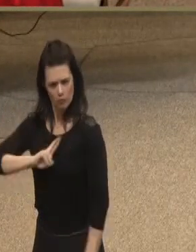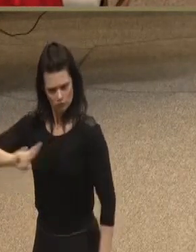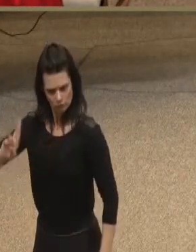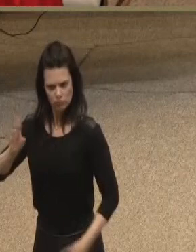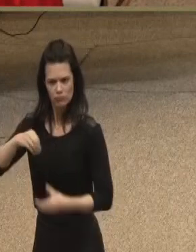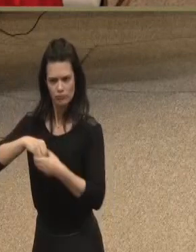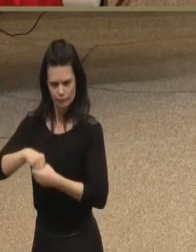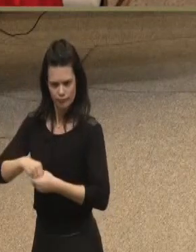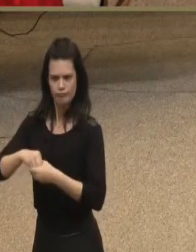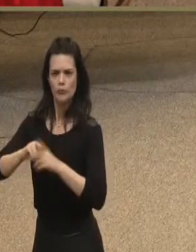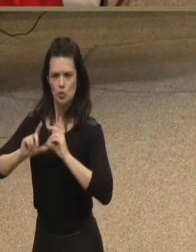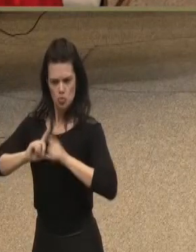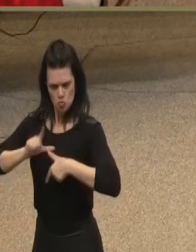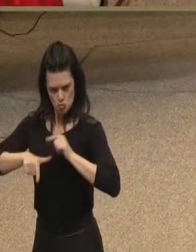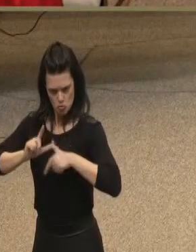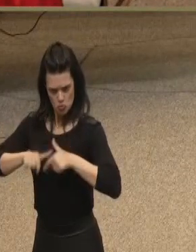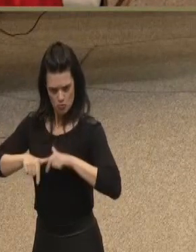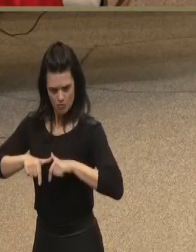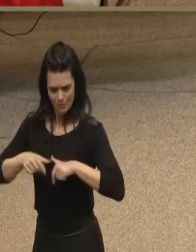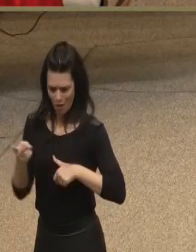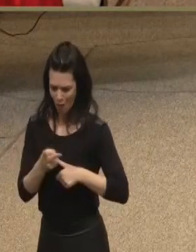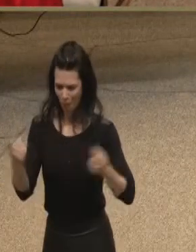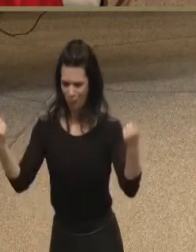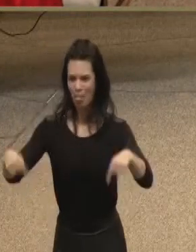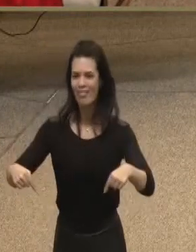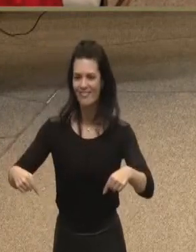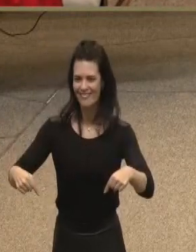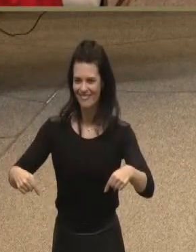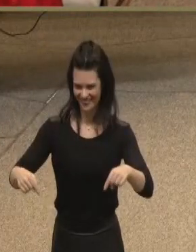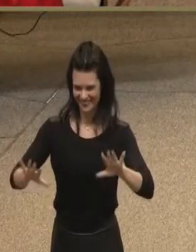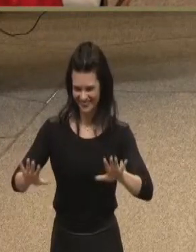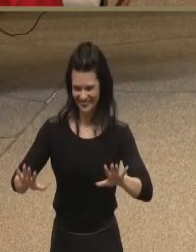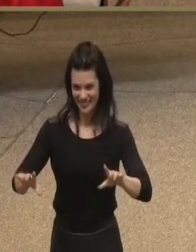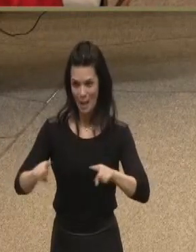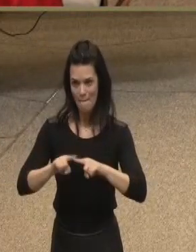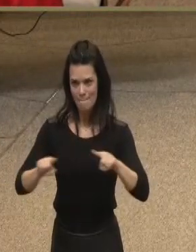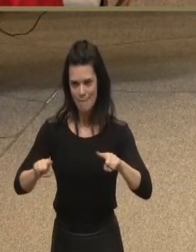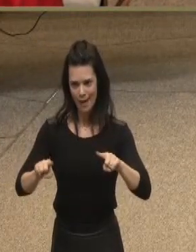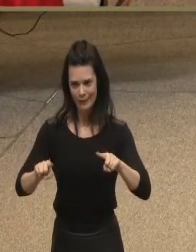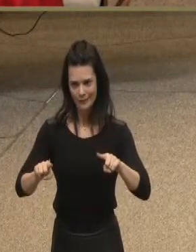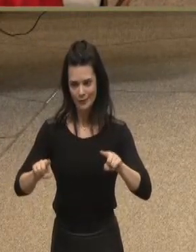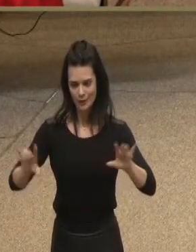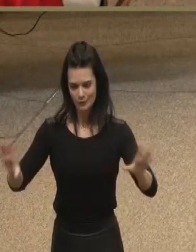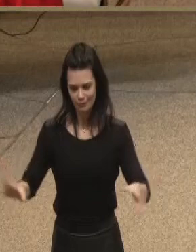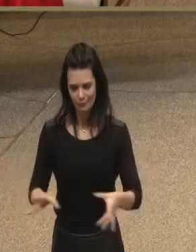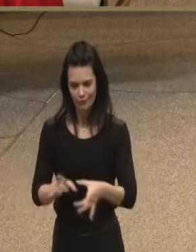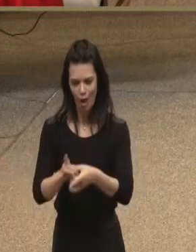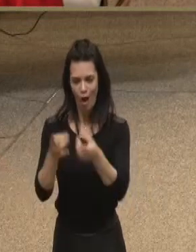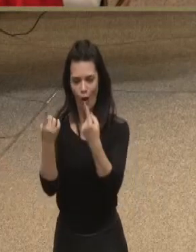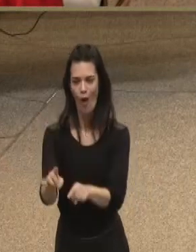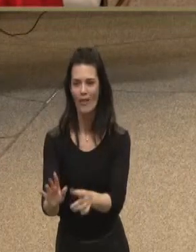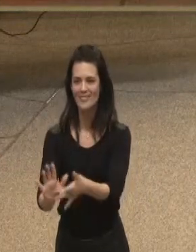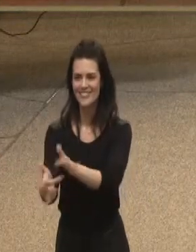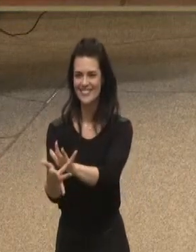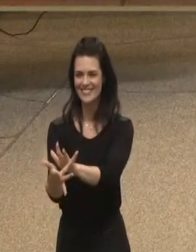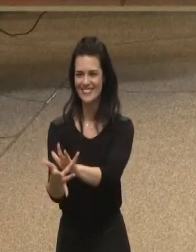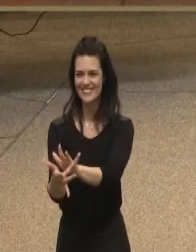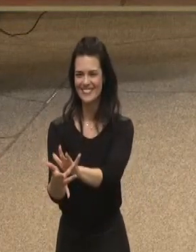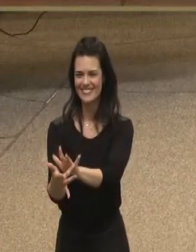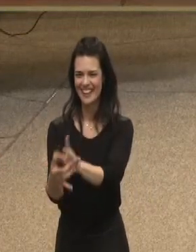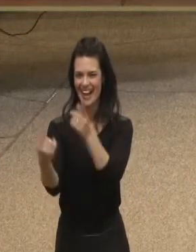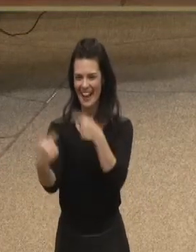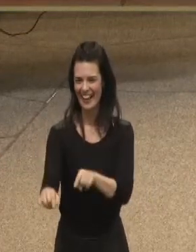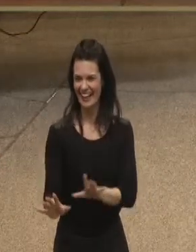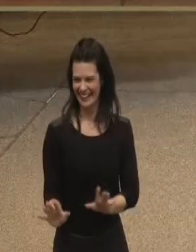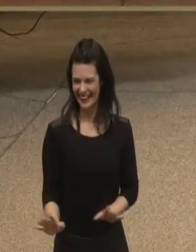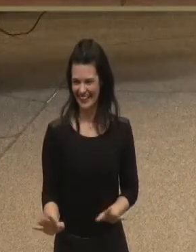bastante oposição ao grupo dos fariseus, mas para se opor a Jesus, eles não tinham o menor problema de se juntar,